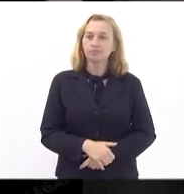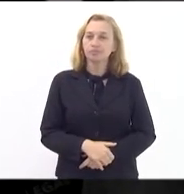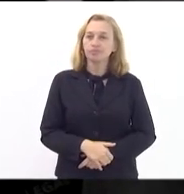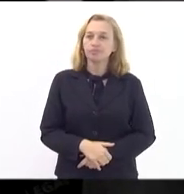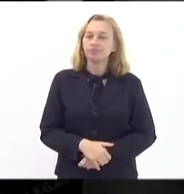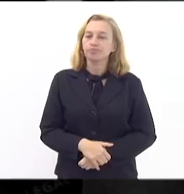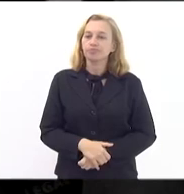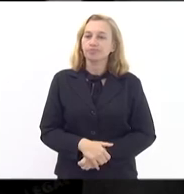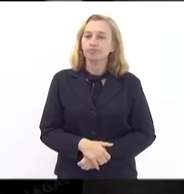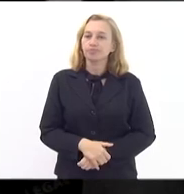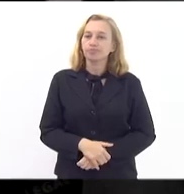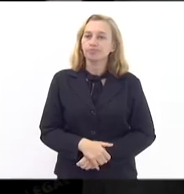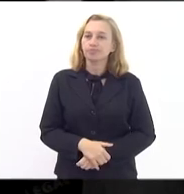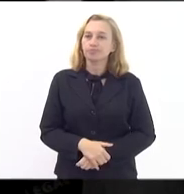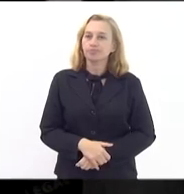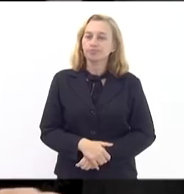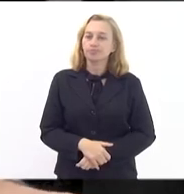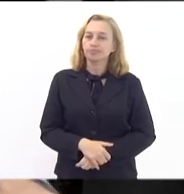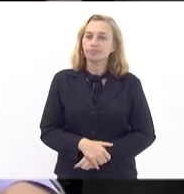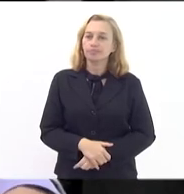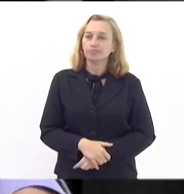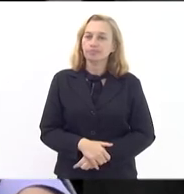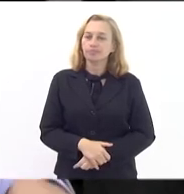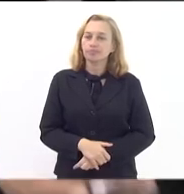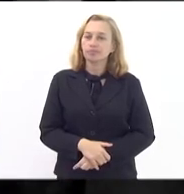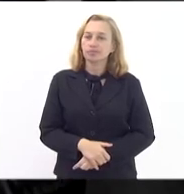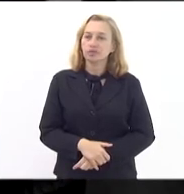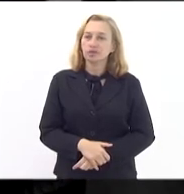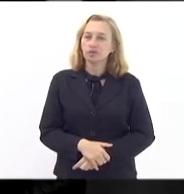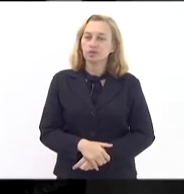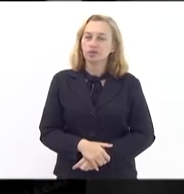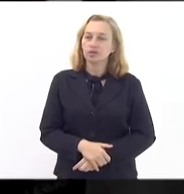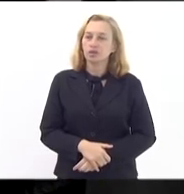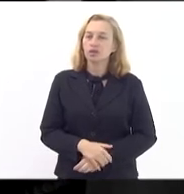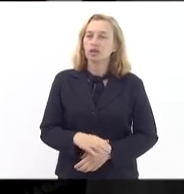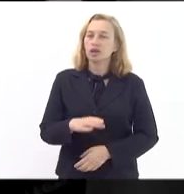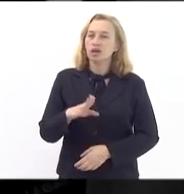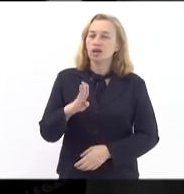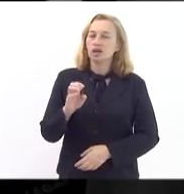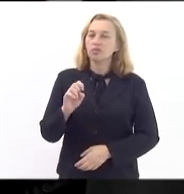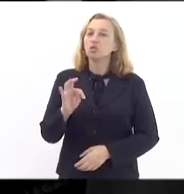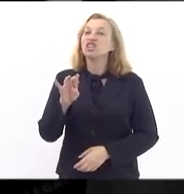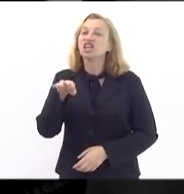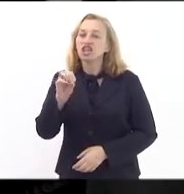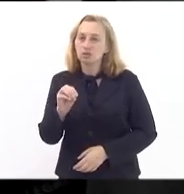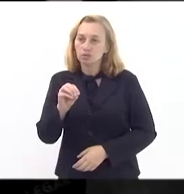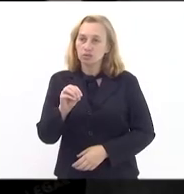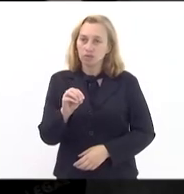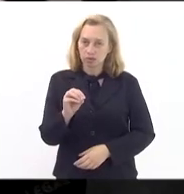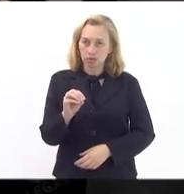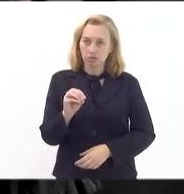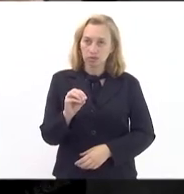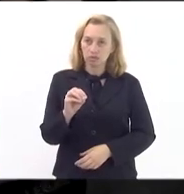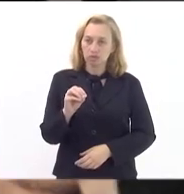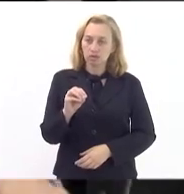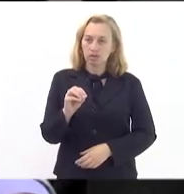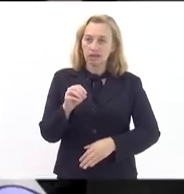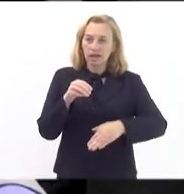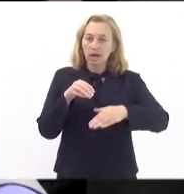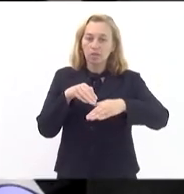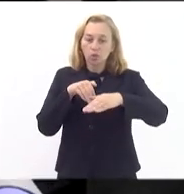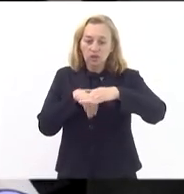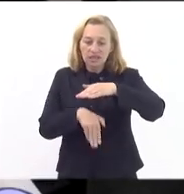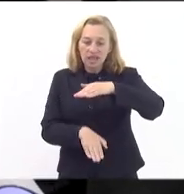efeitos nós estamos embutidos cabos esse cabo de sinalização o cabo aéreo ele está nos postes internos da